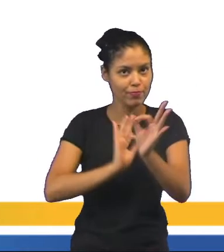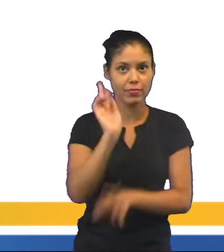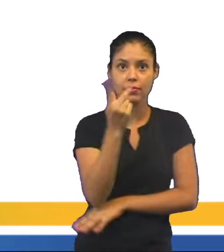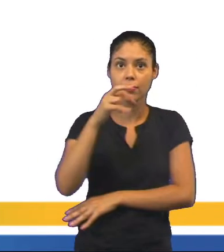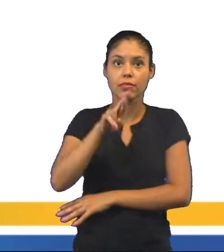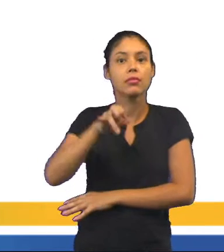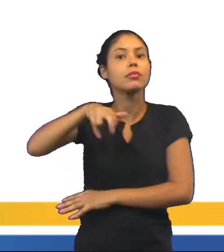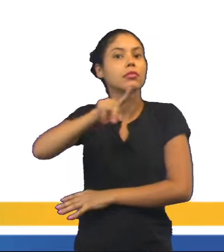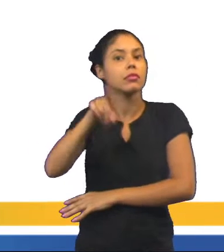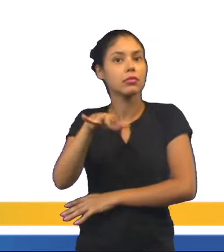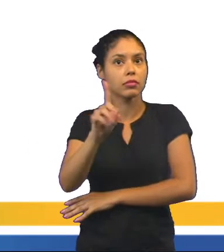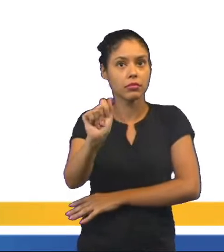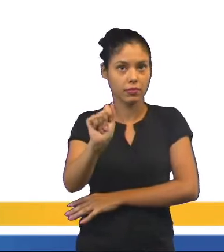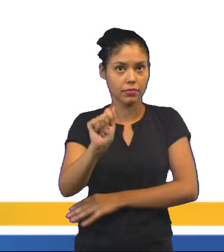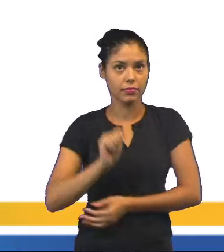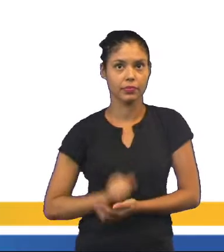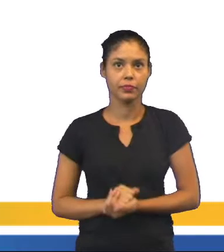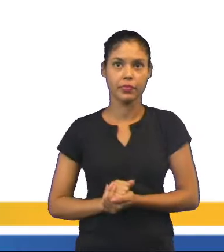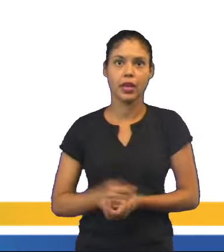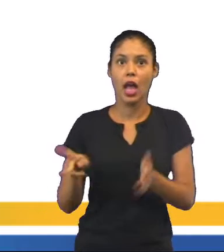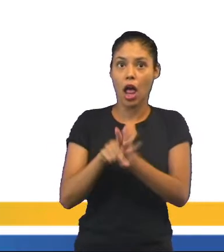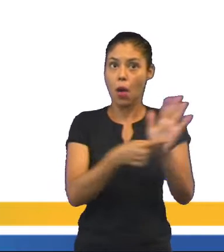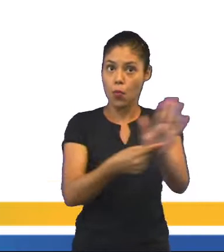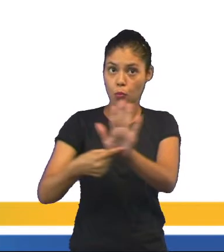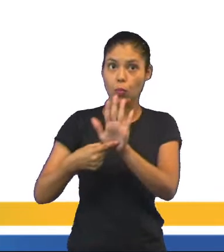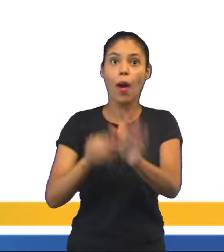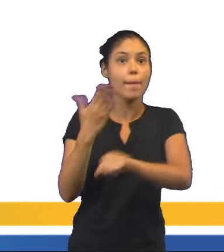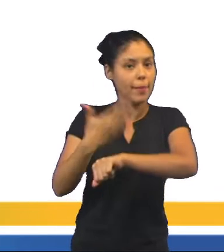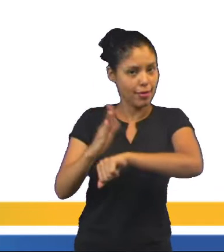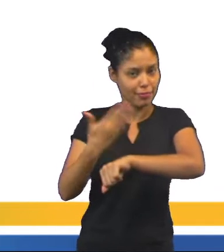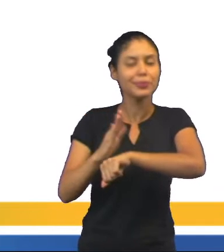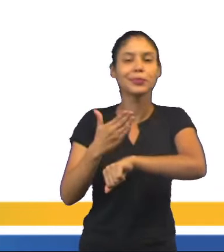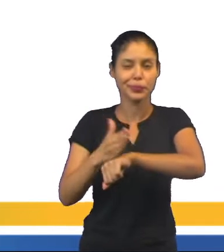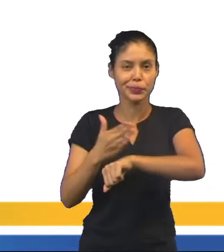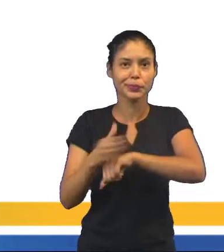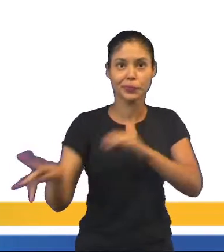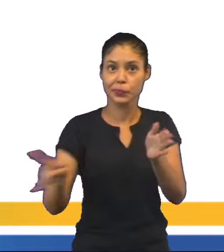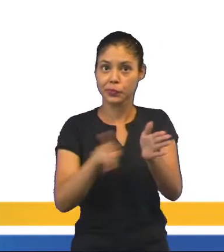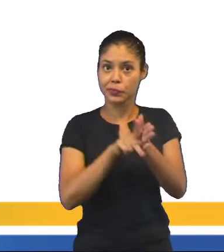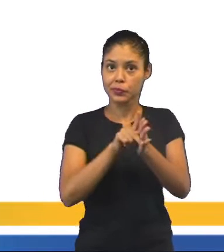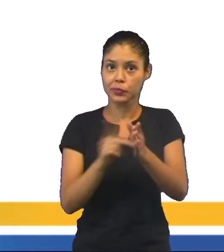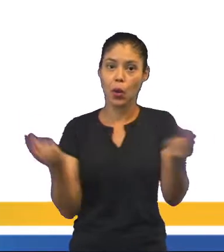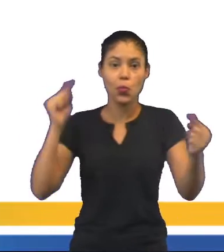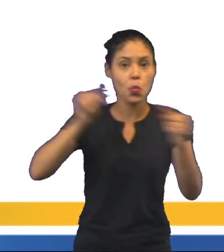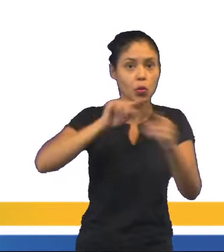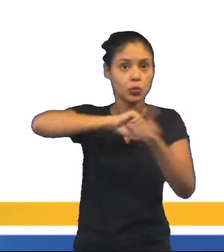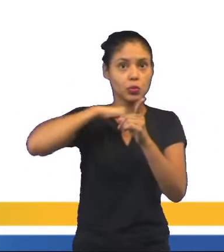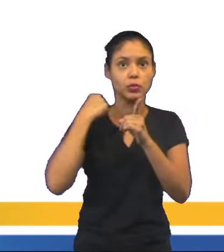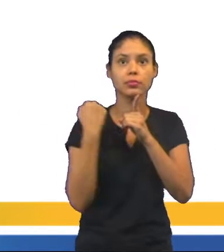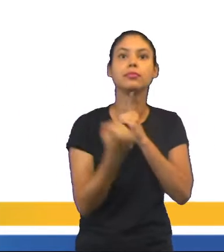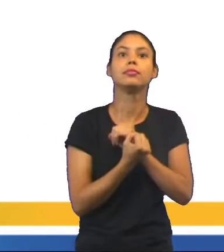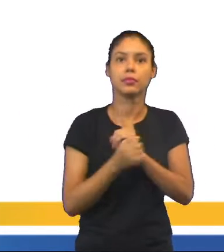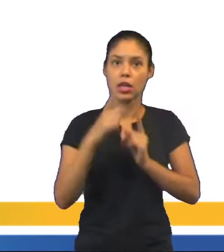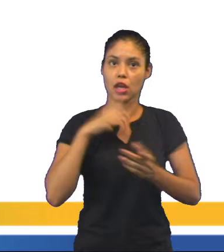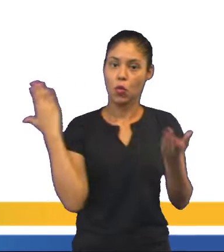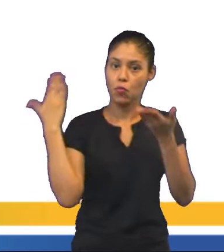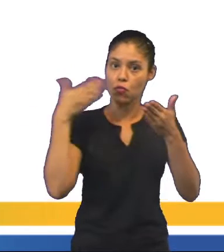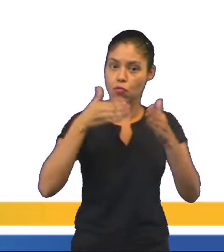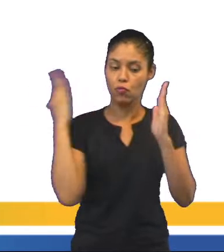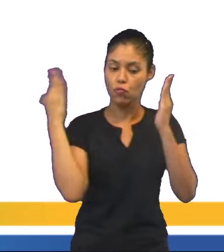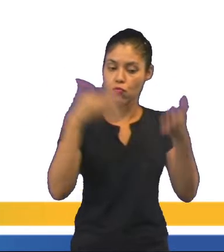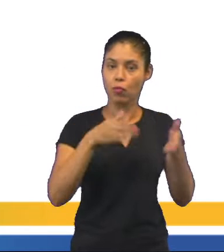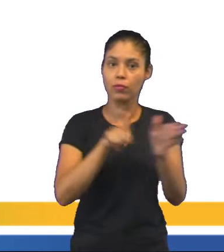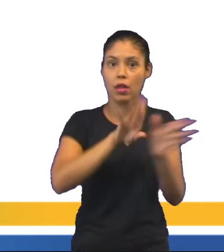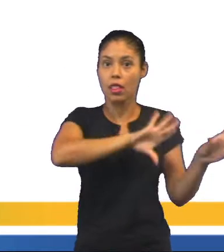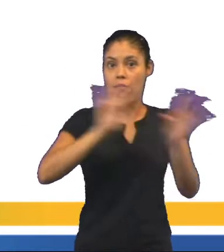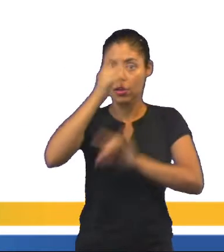organização hierarquizada. Ela refere-se a uma prática pró-social que tem como objetivo